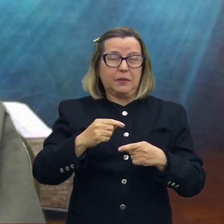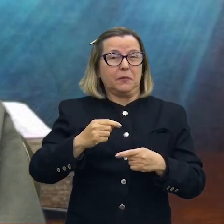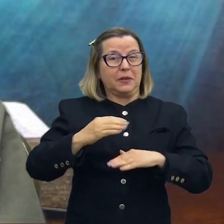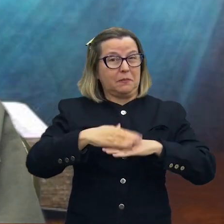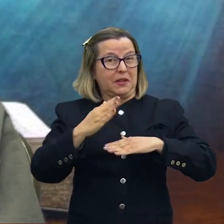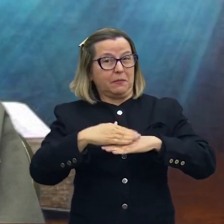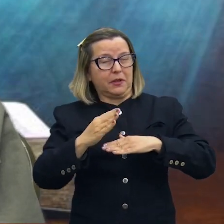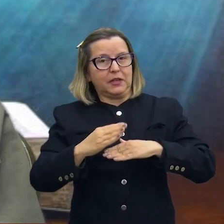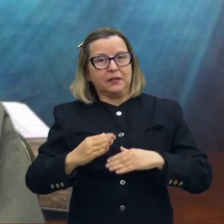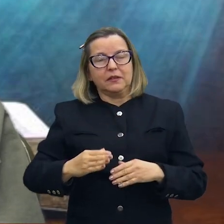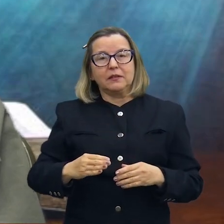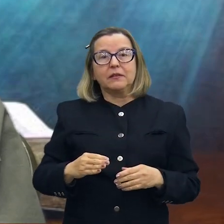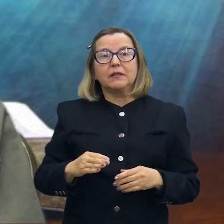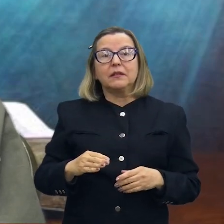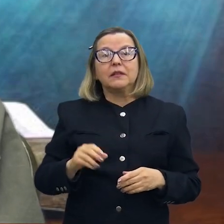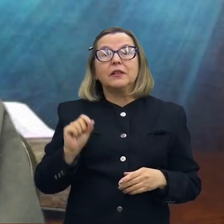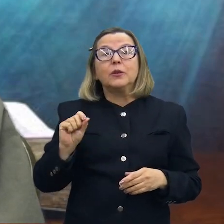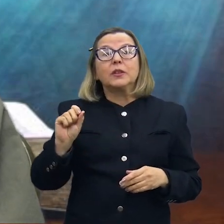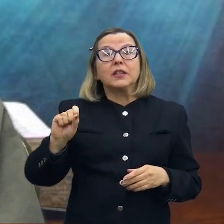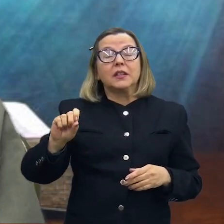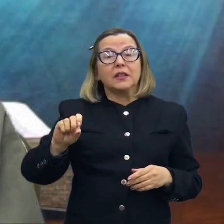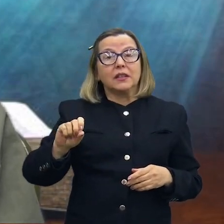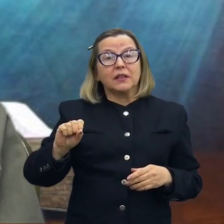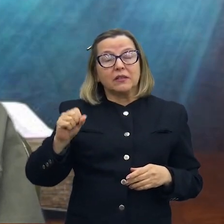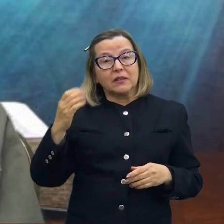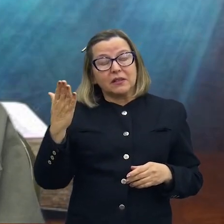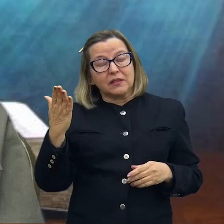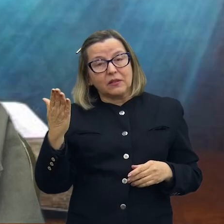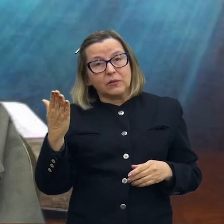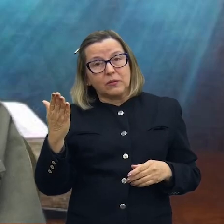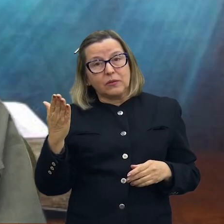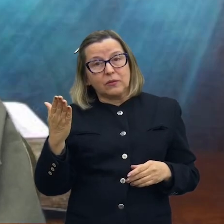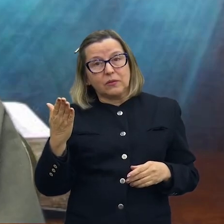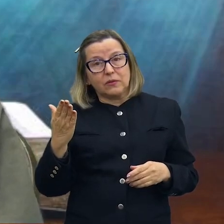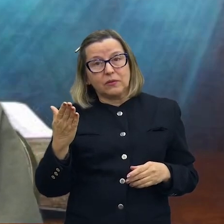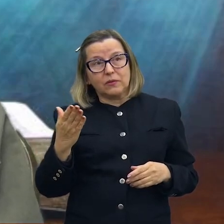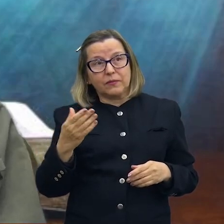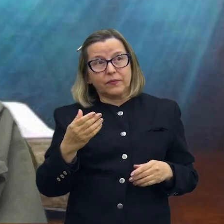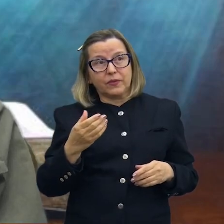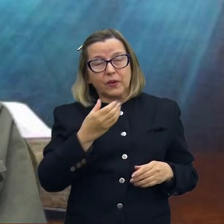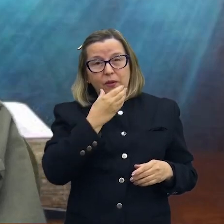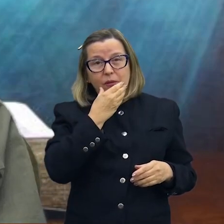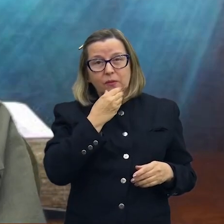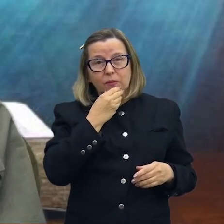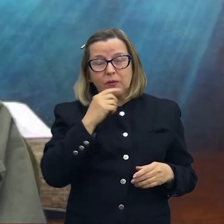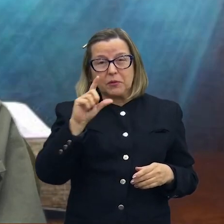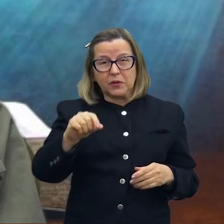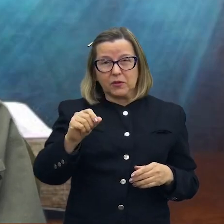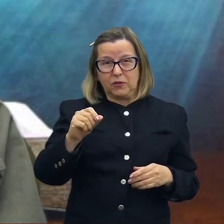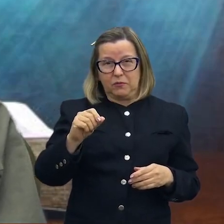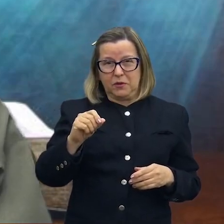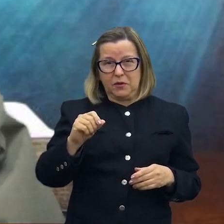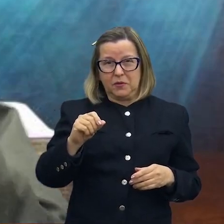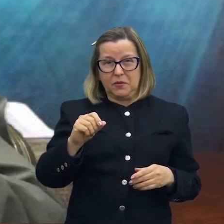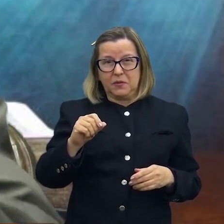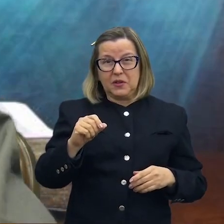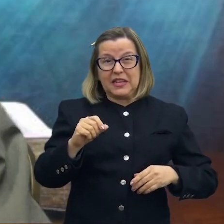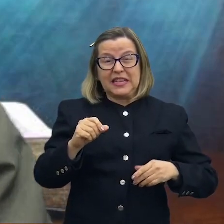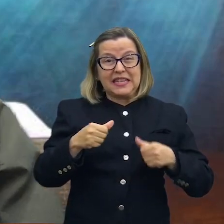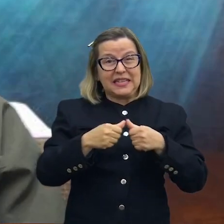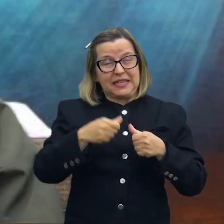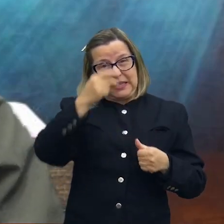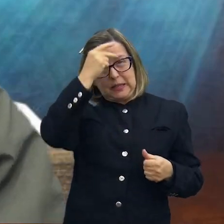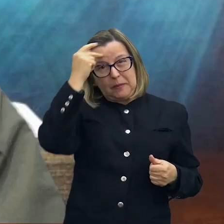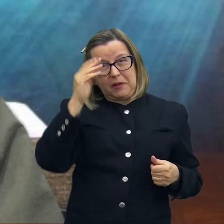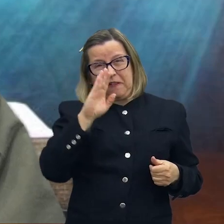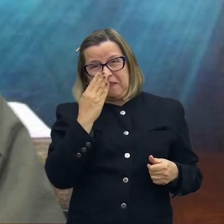E aí o que aconteceu? O suposto investidor, ele descobriu que era um salafrário. Aí, conversando com